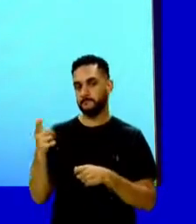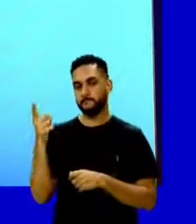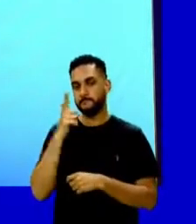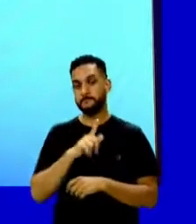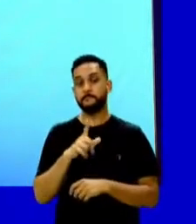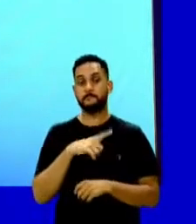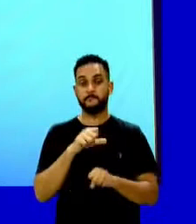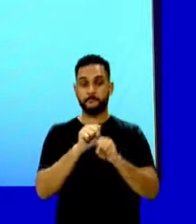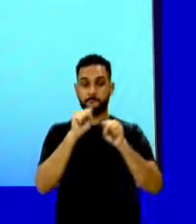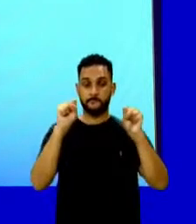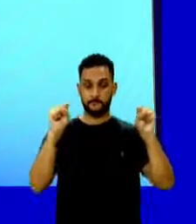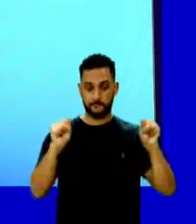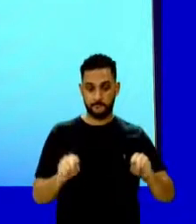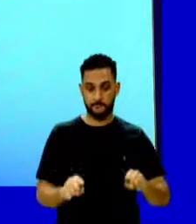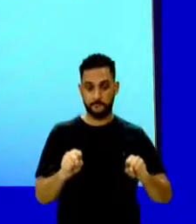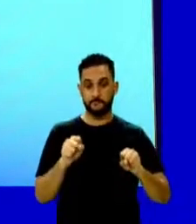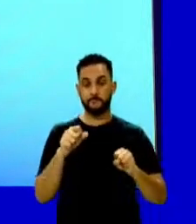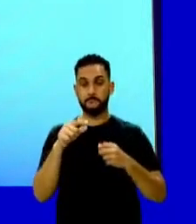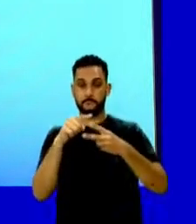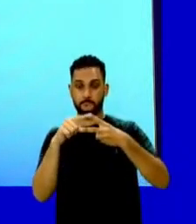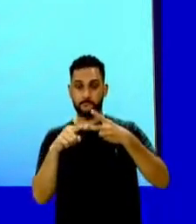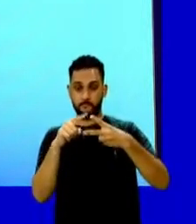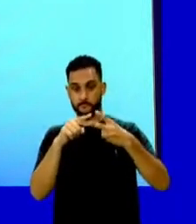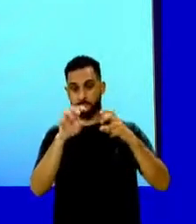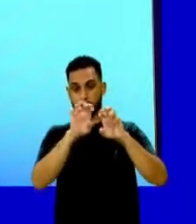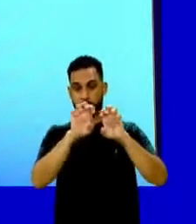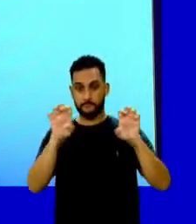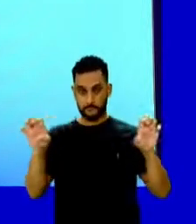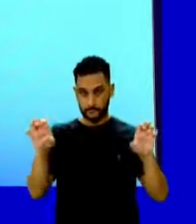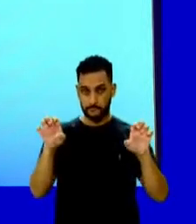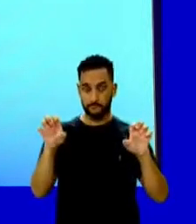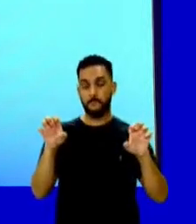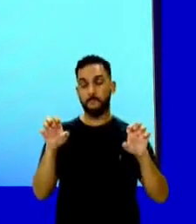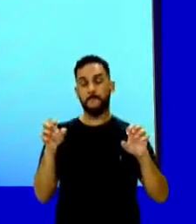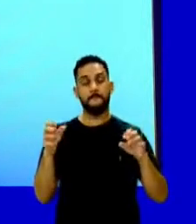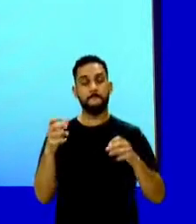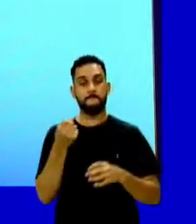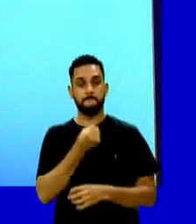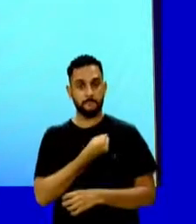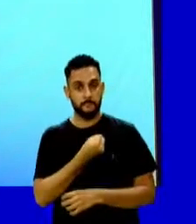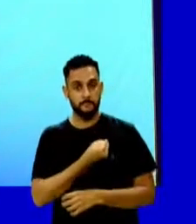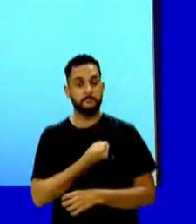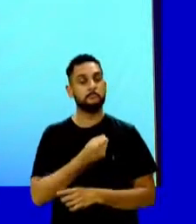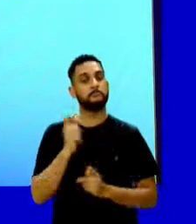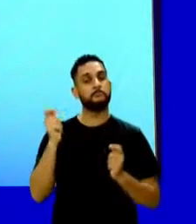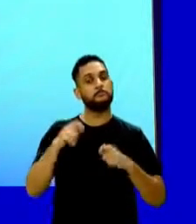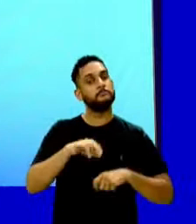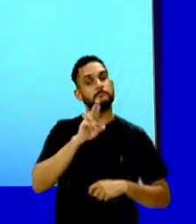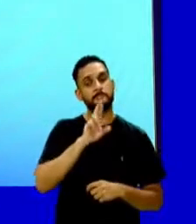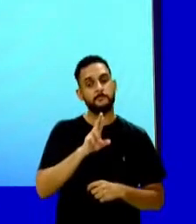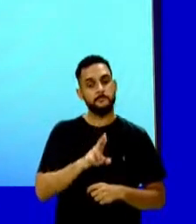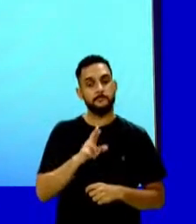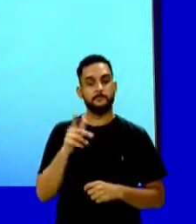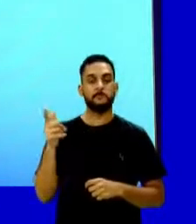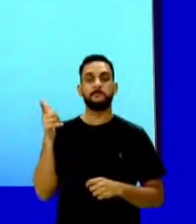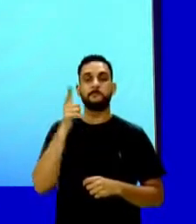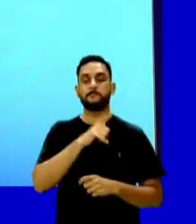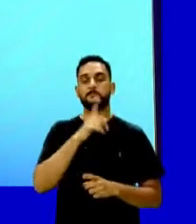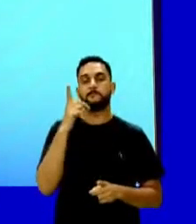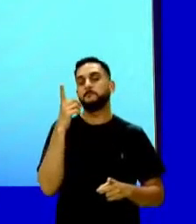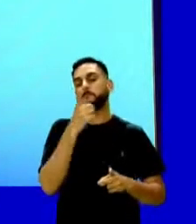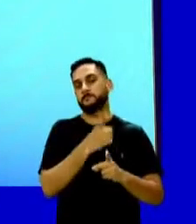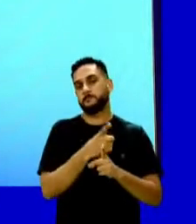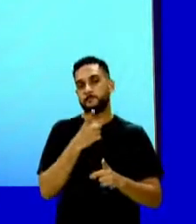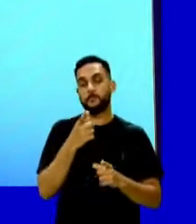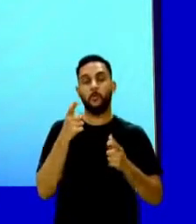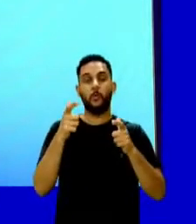vai ter um sistema de equação de duas equações e duas incógnitas para ser solucionado que irá determinar as coordenadas do